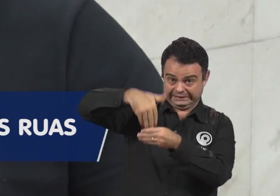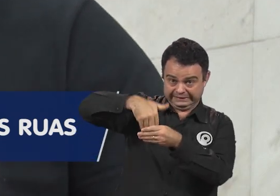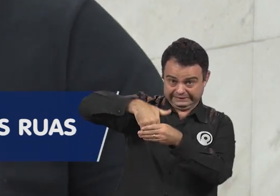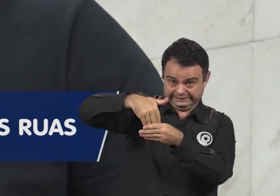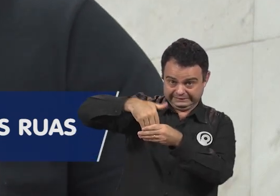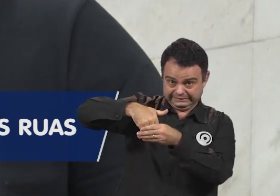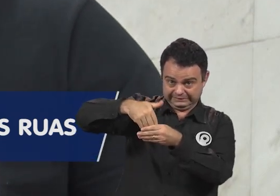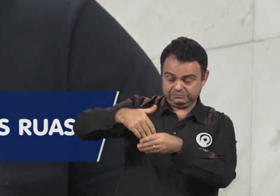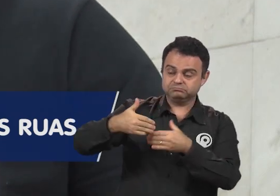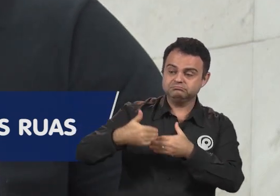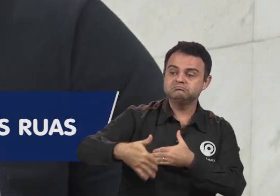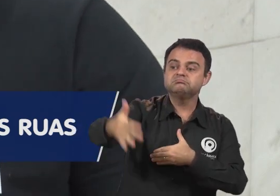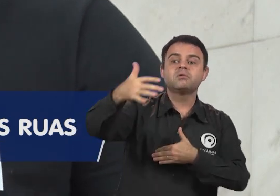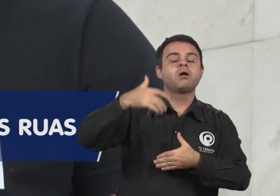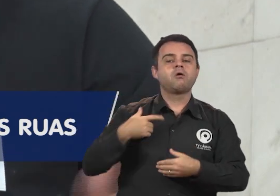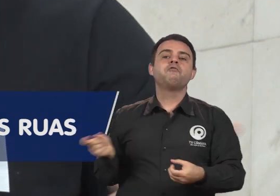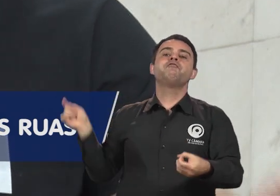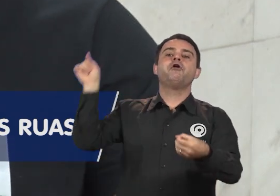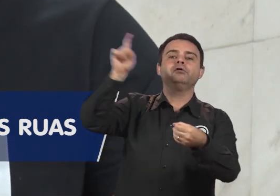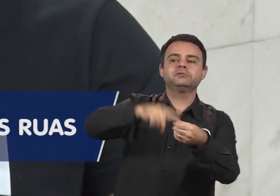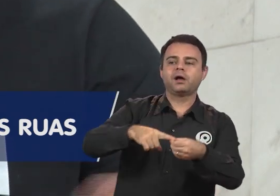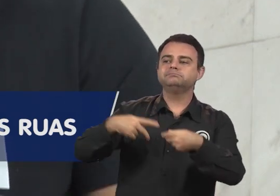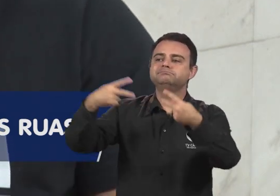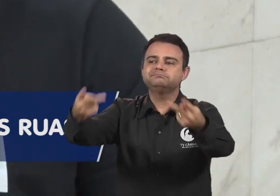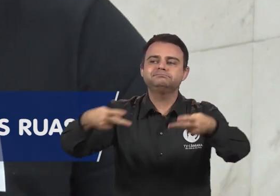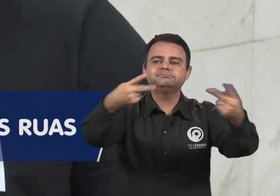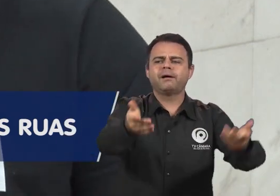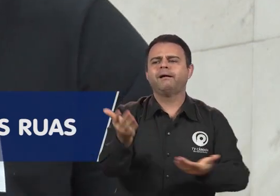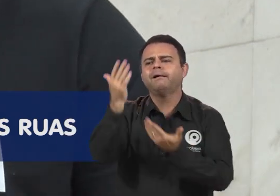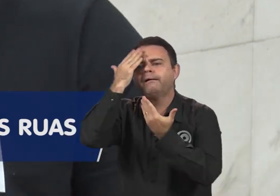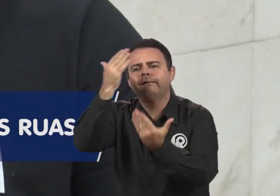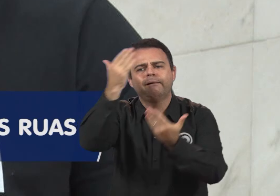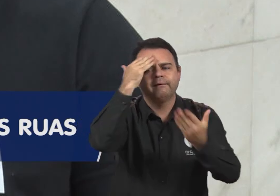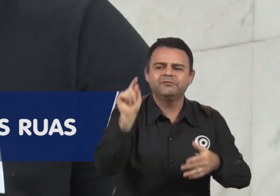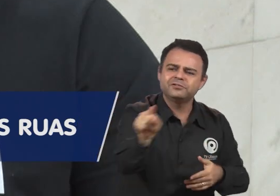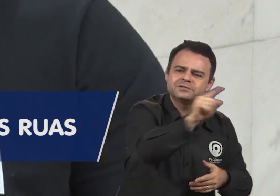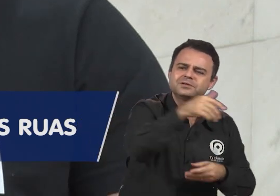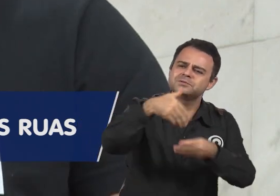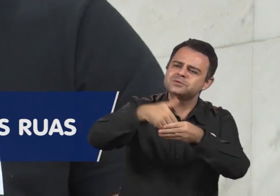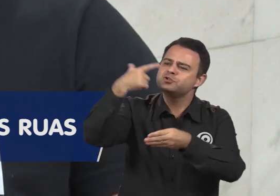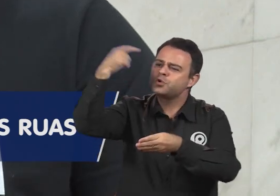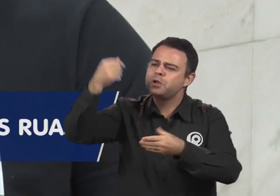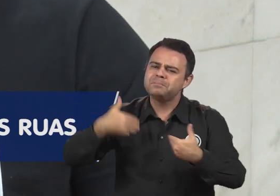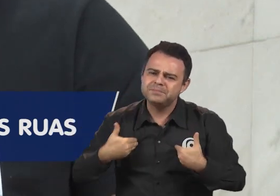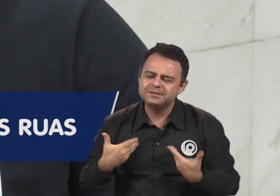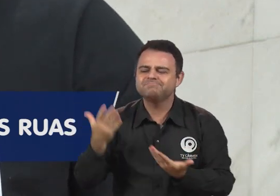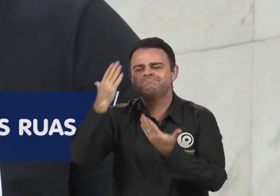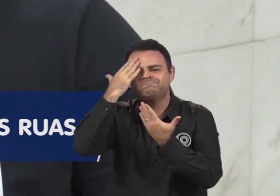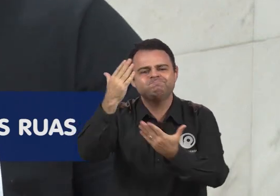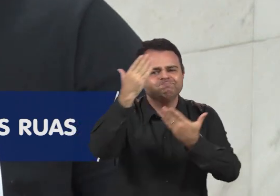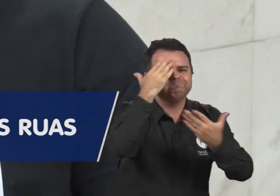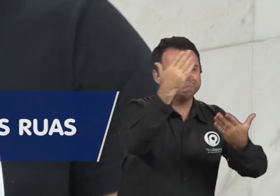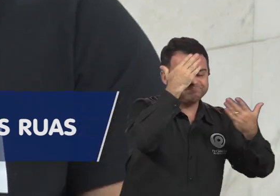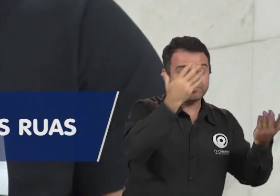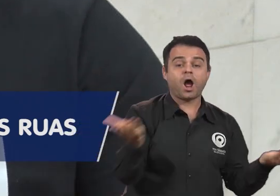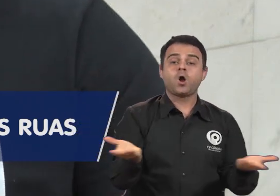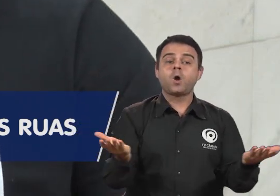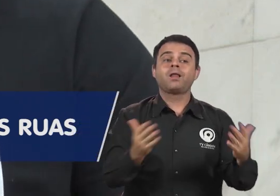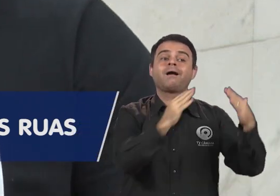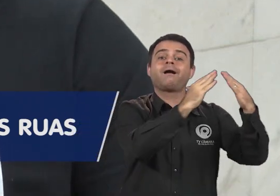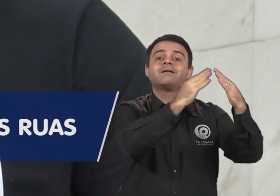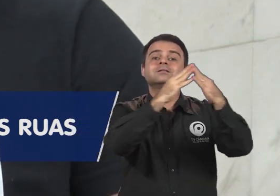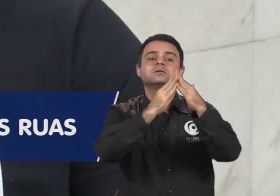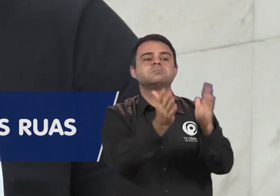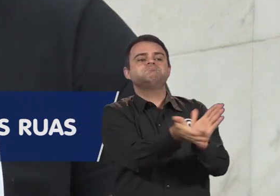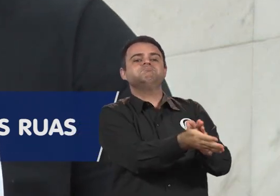locais para agradecer o voto. Agora, no início do ano, a gente foi para a rua de verdade, nós vamos mais vezes, bater palma na casa das